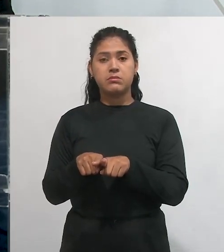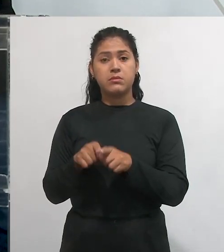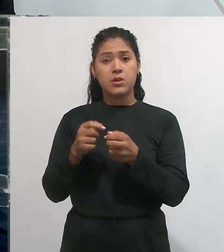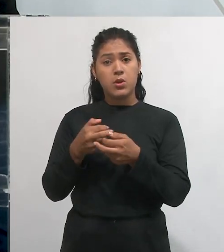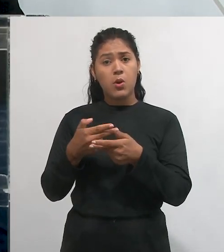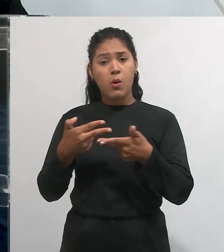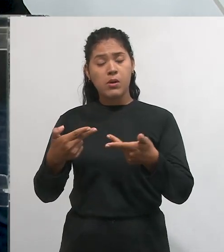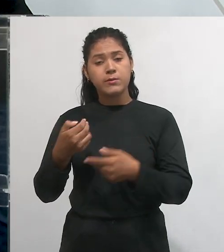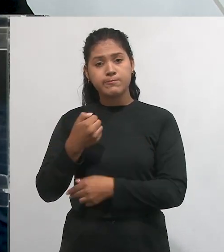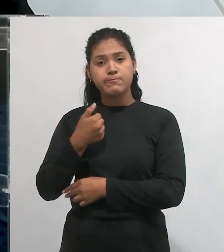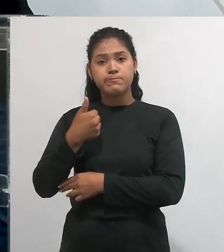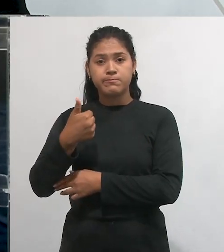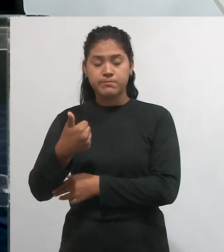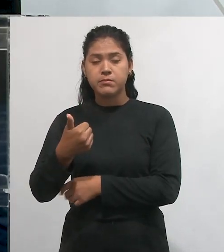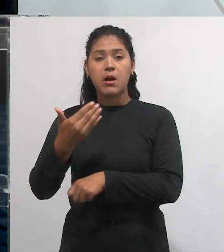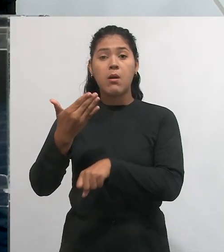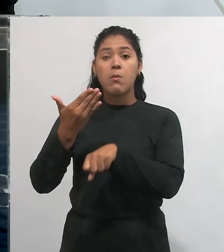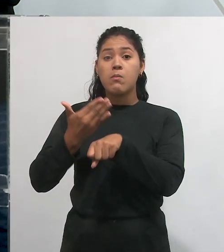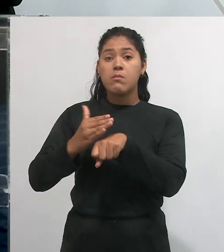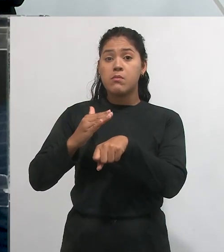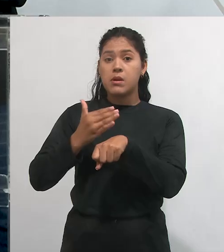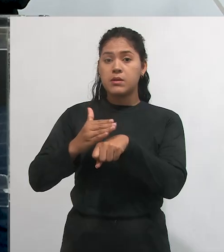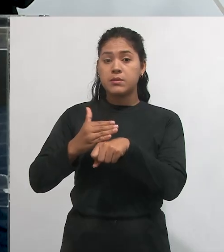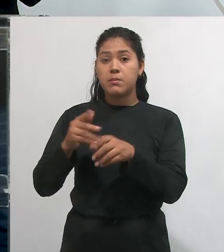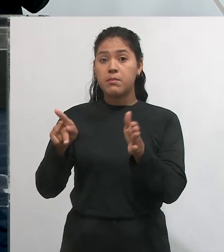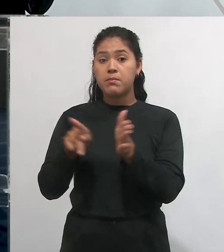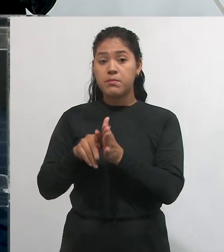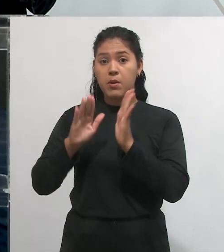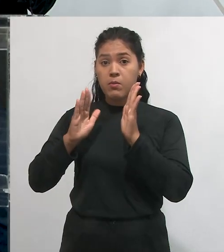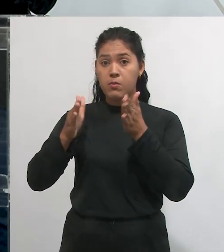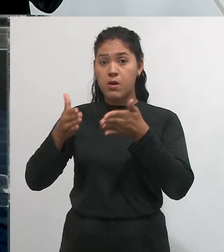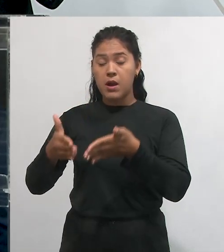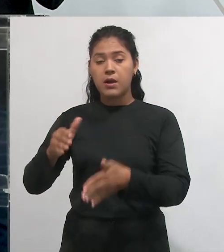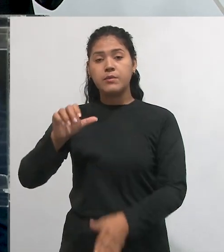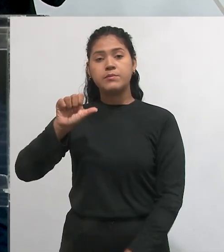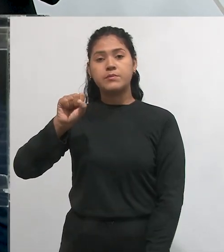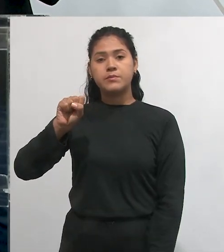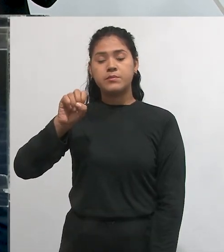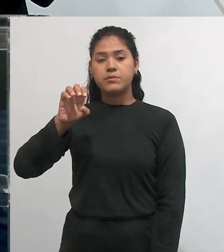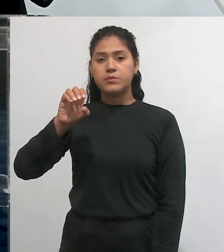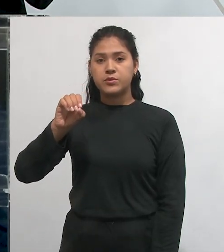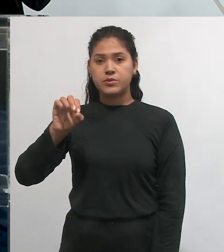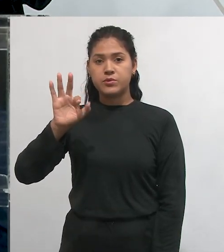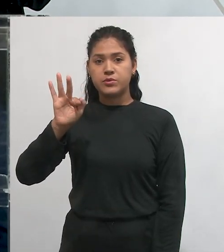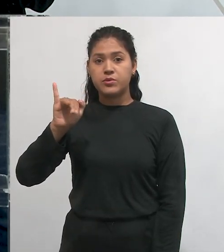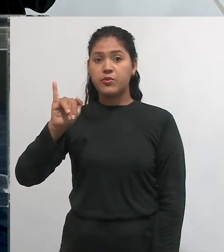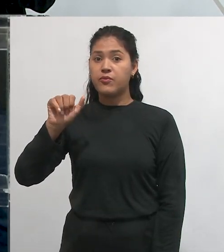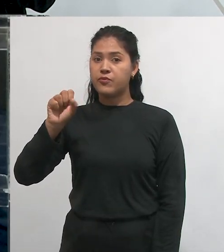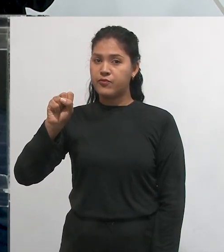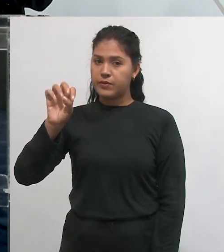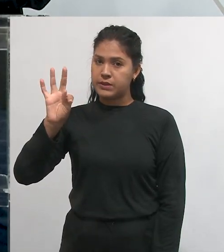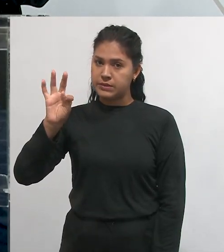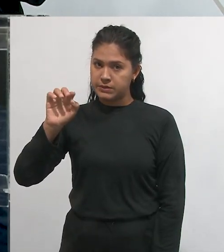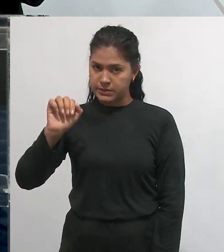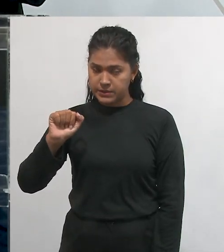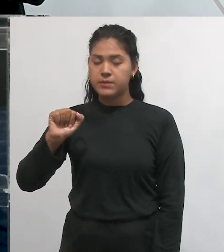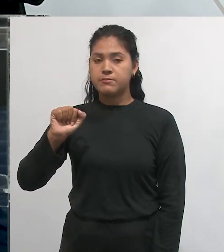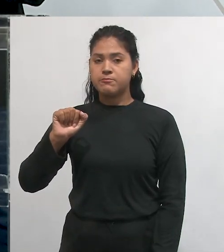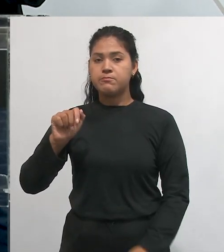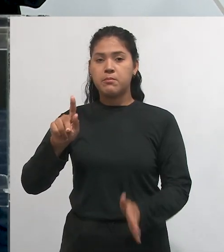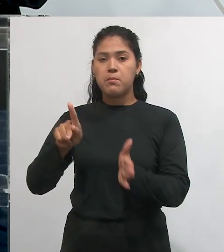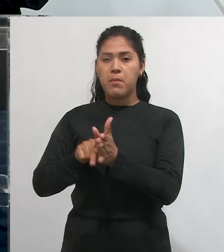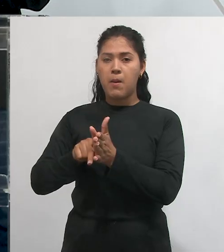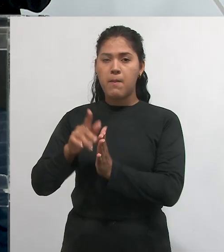e exitosa ação nos sofistas, que foram chamados sofistas até do modo pejorativo, pelos